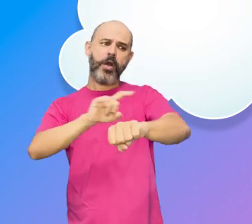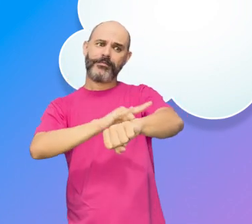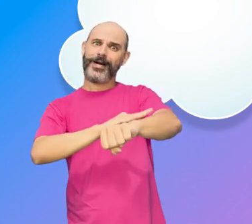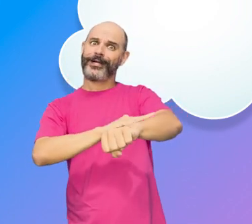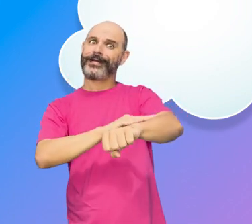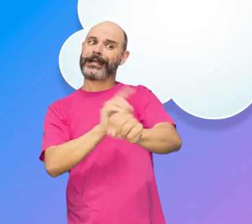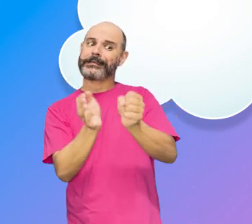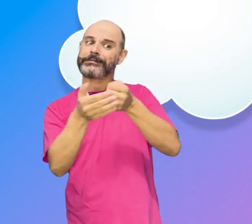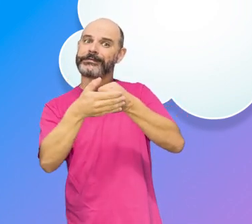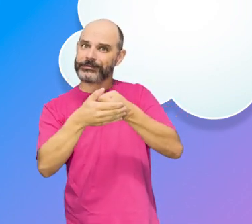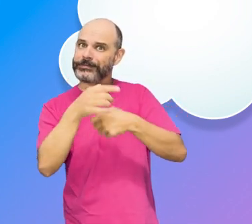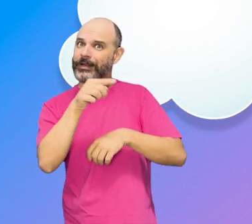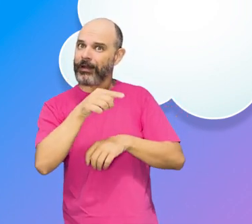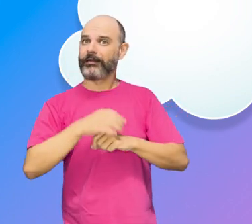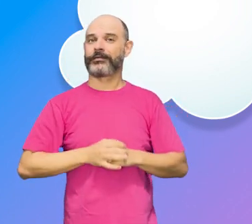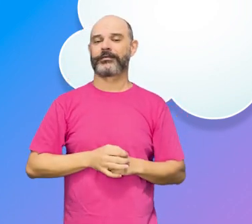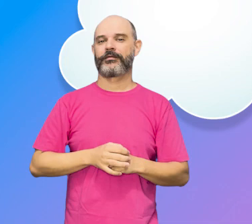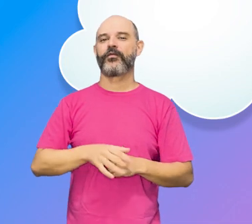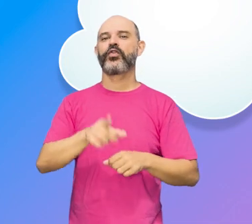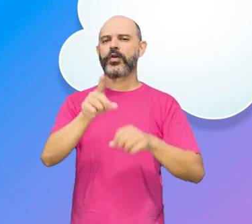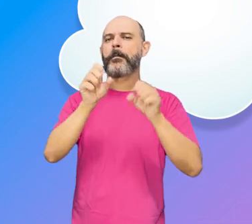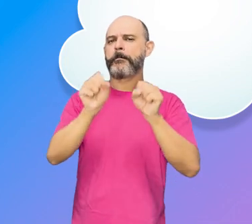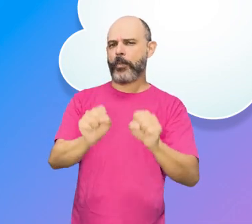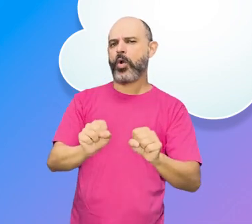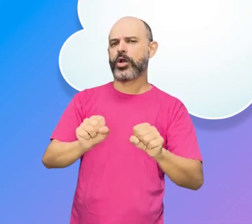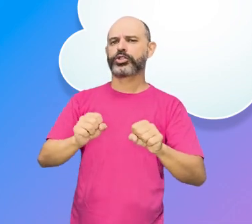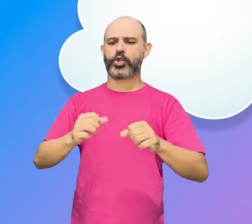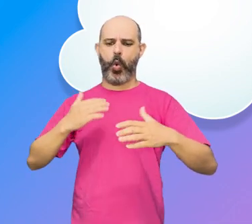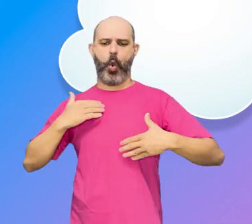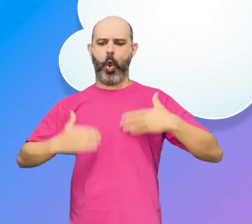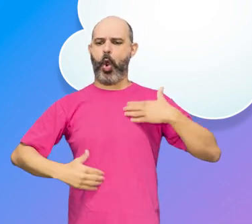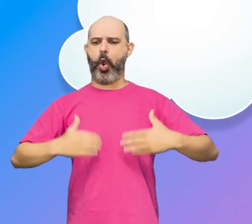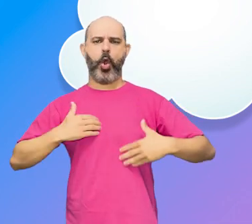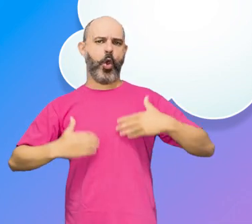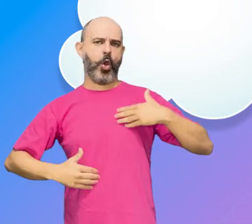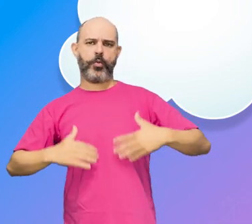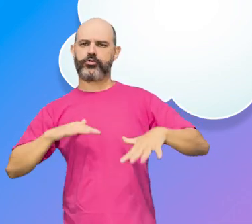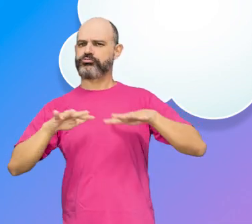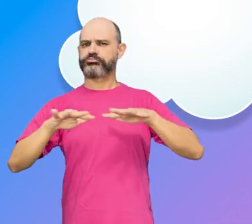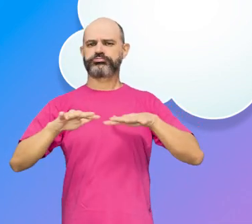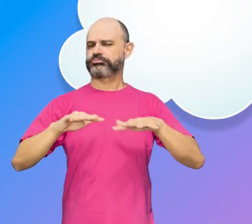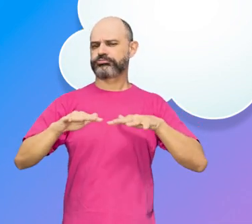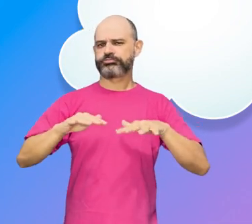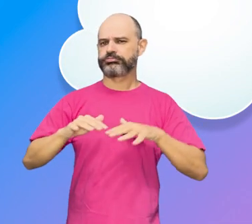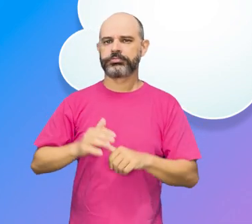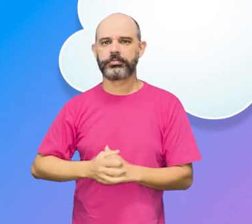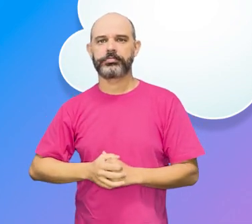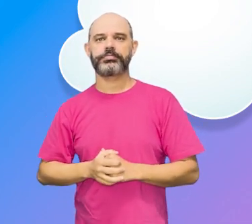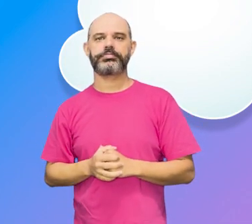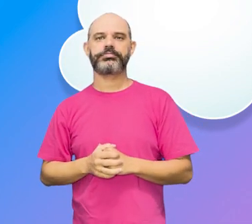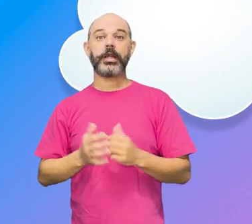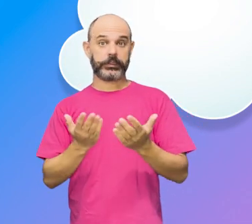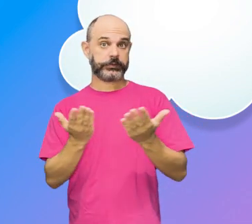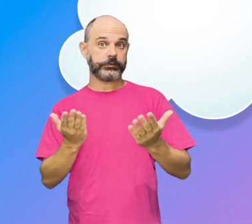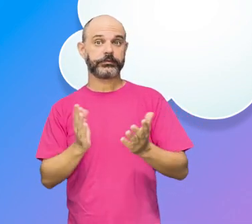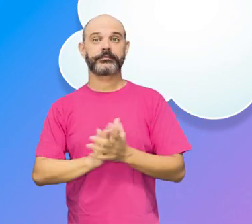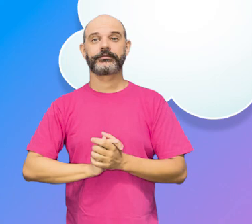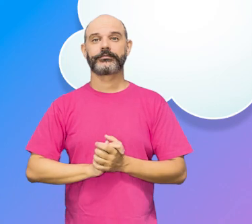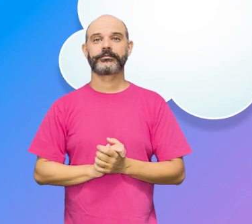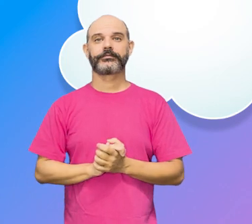banheiro. Vamos começar? Você pode mexer o corpo de um jeito aleatório.